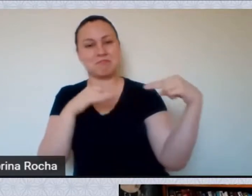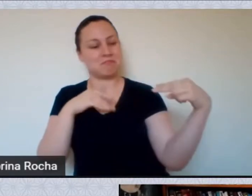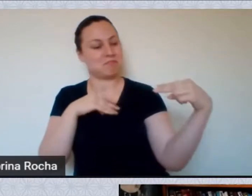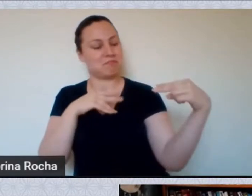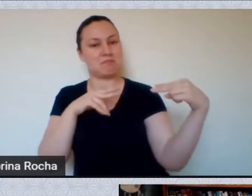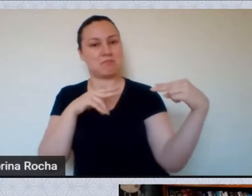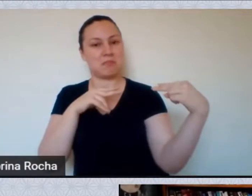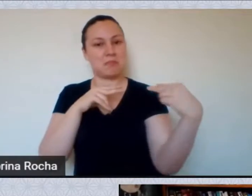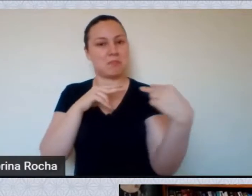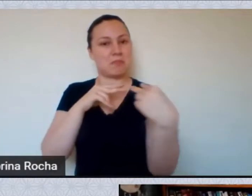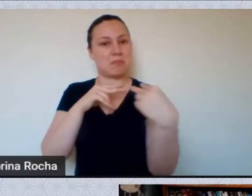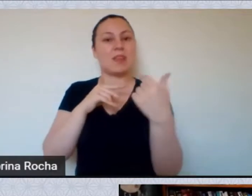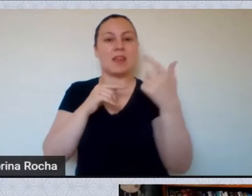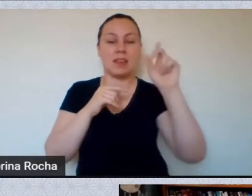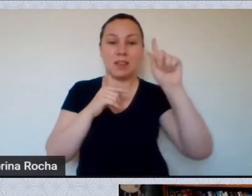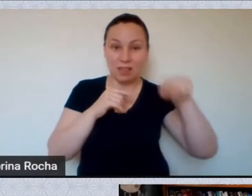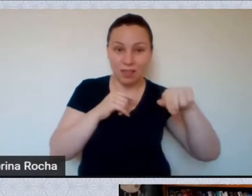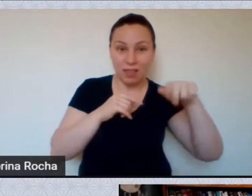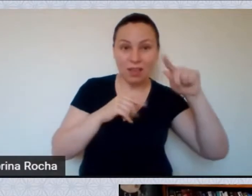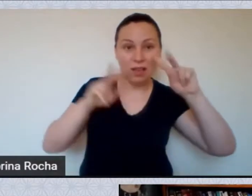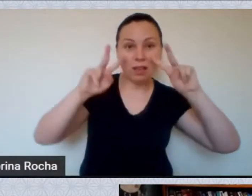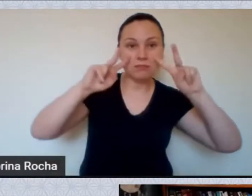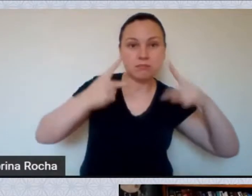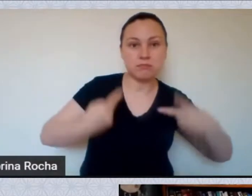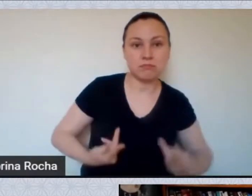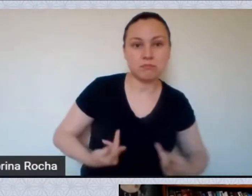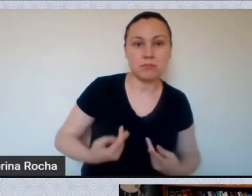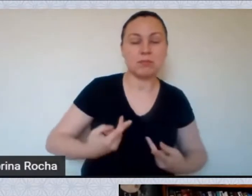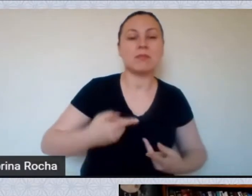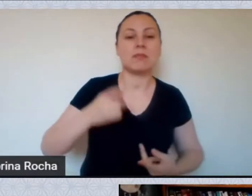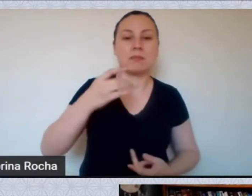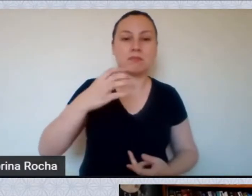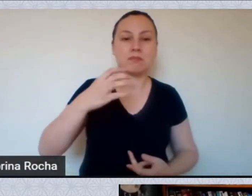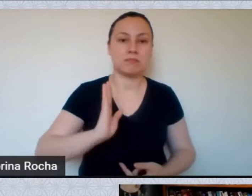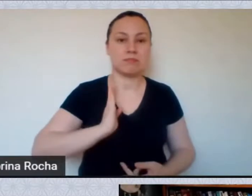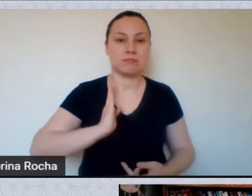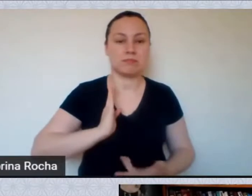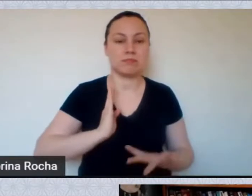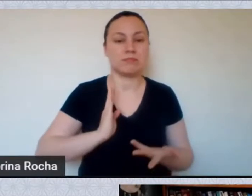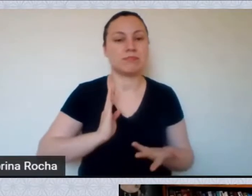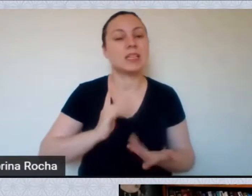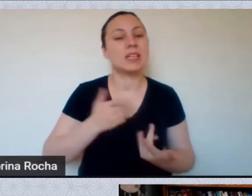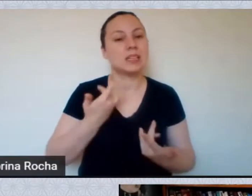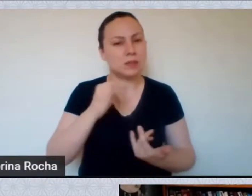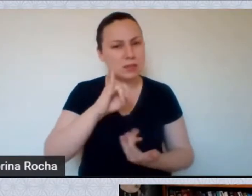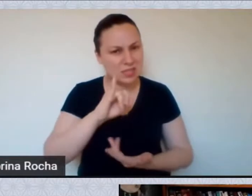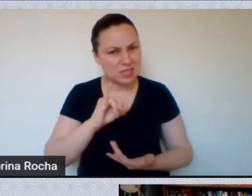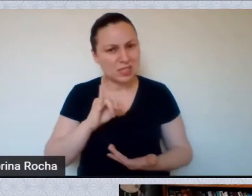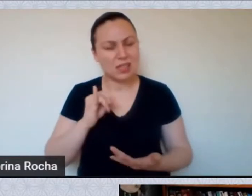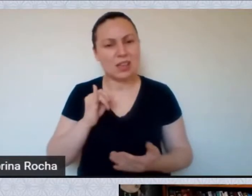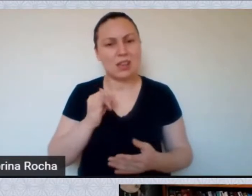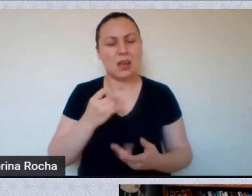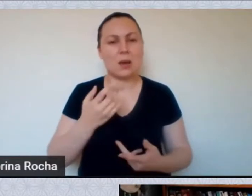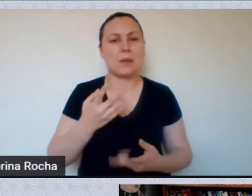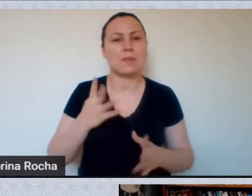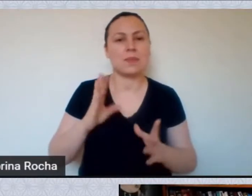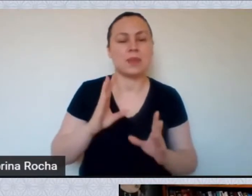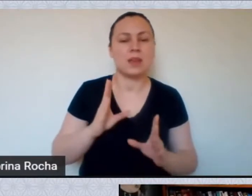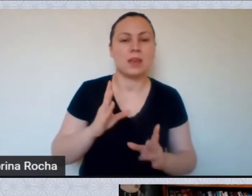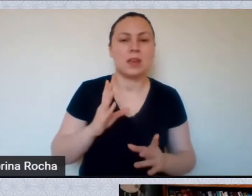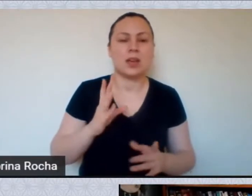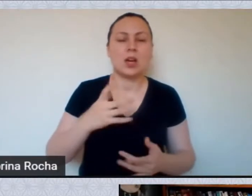é ser humano. Então, quando você coloca tudo isso junto, você aproxima a ciência, obviamente, não de uma